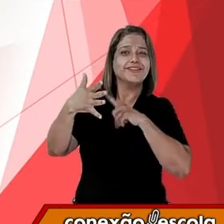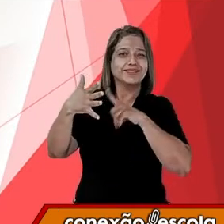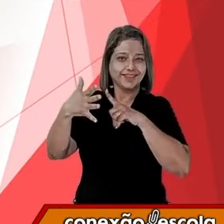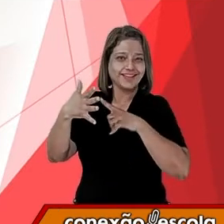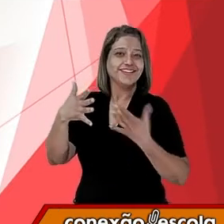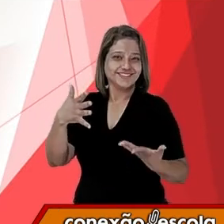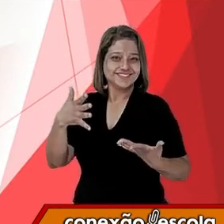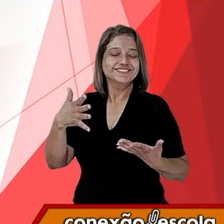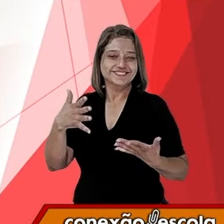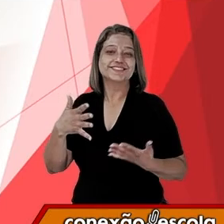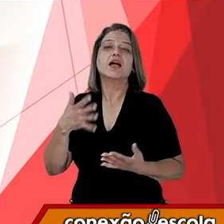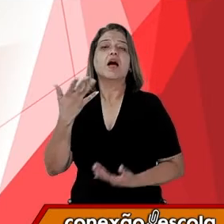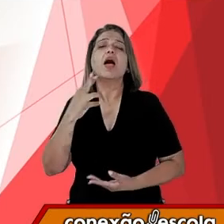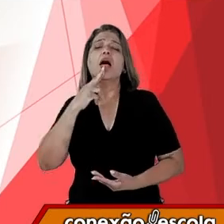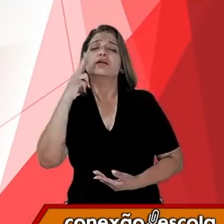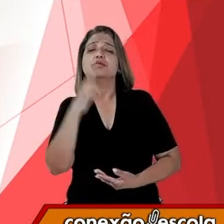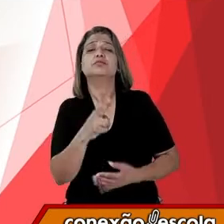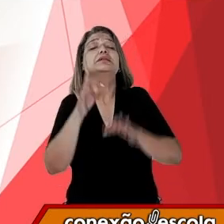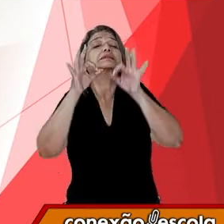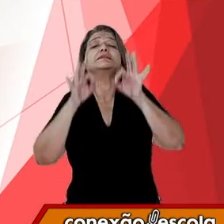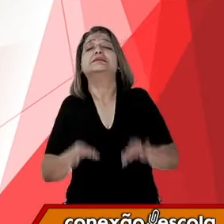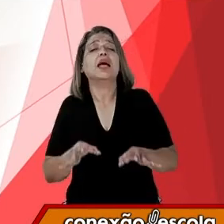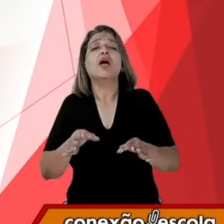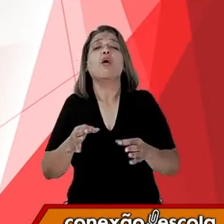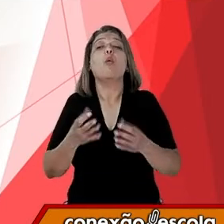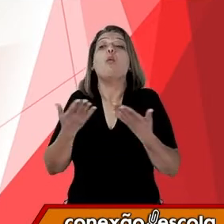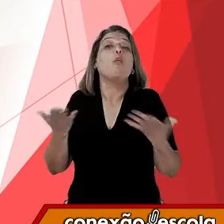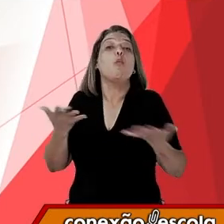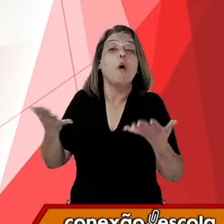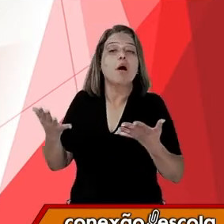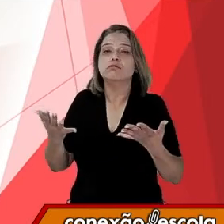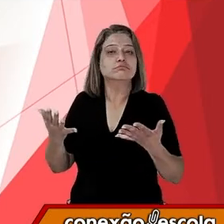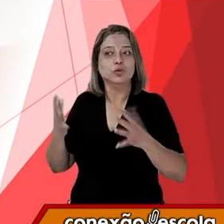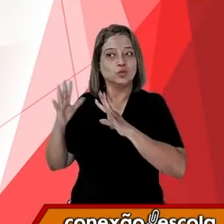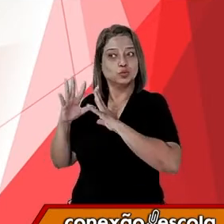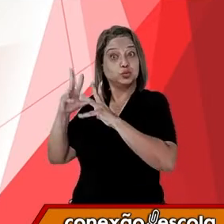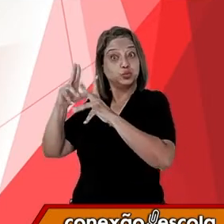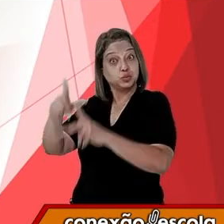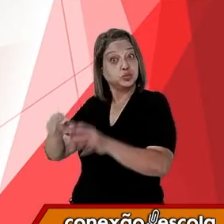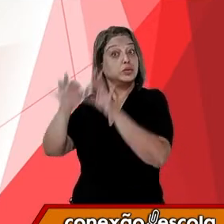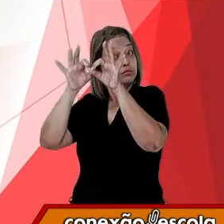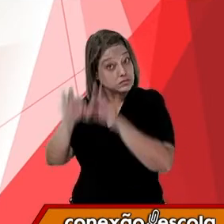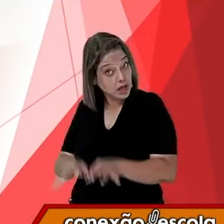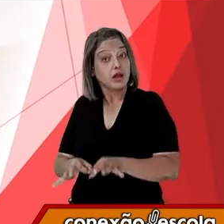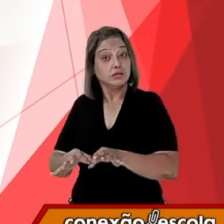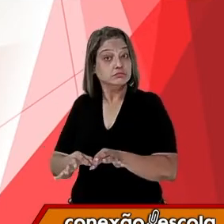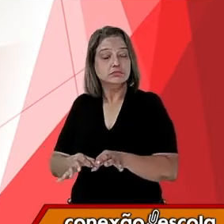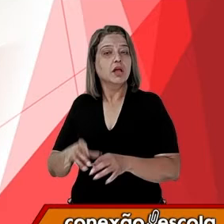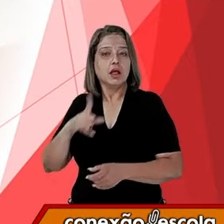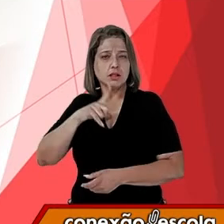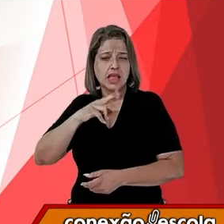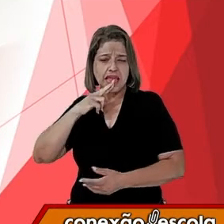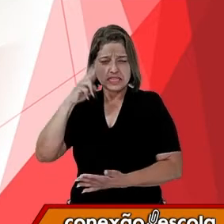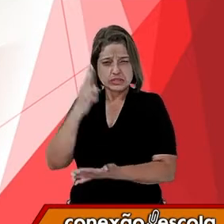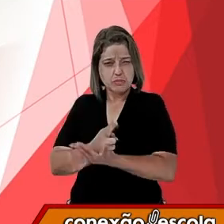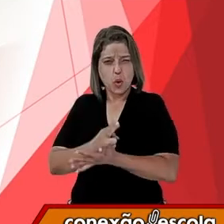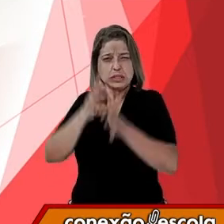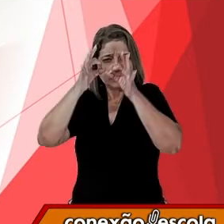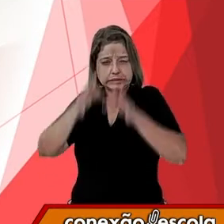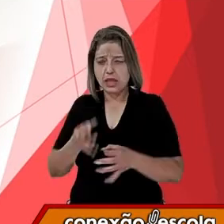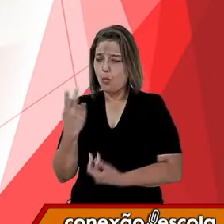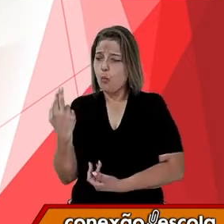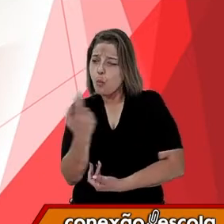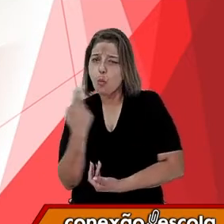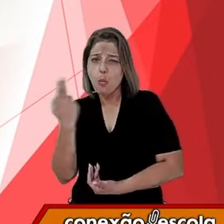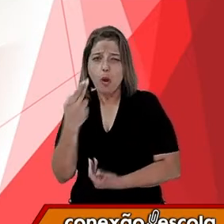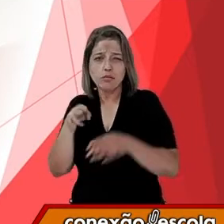apresentou o resultado correto? Todos apresentaram, né? Perceberam que não há resultado correto neste